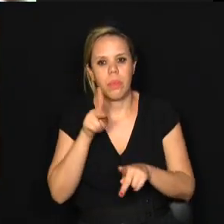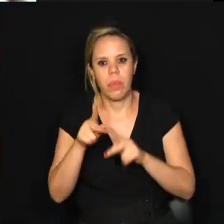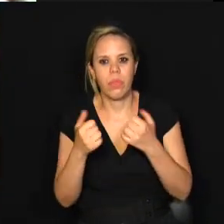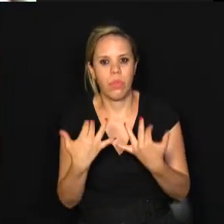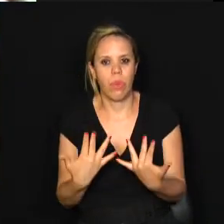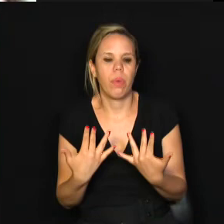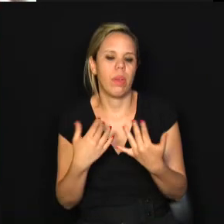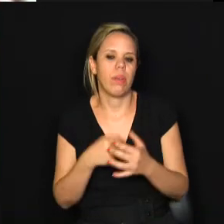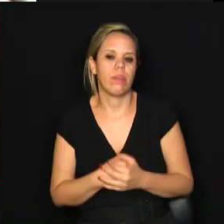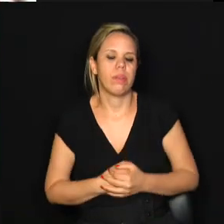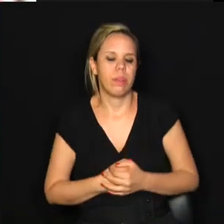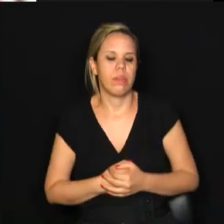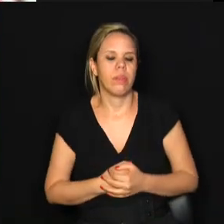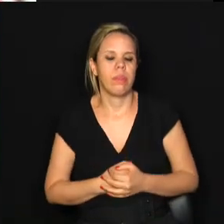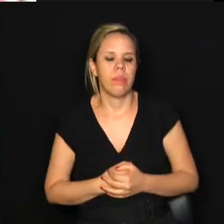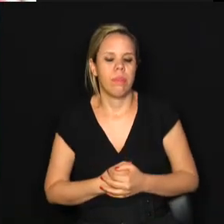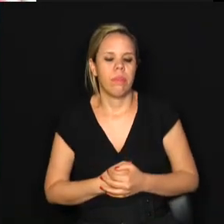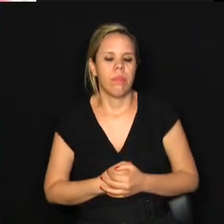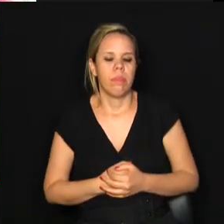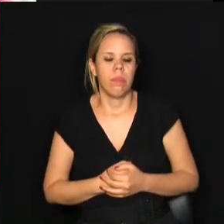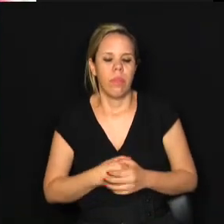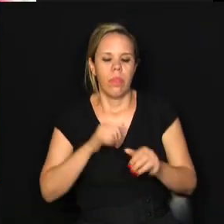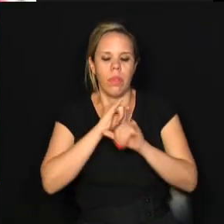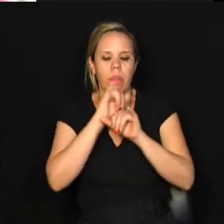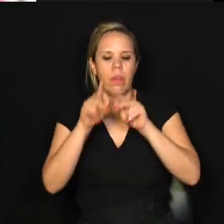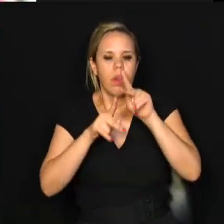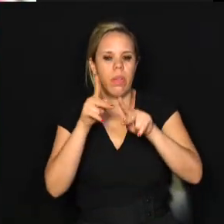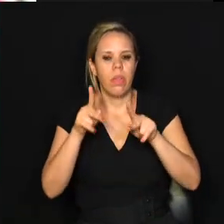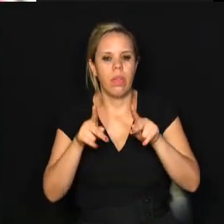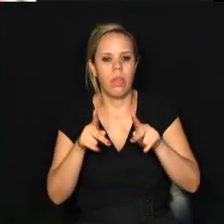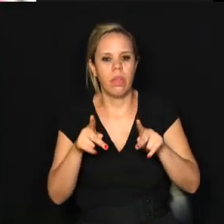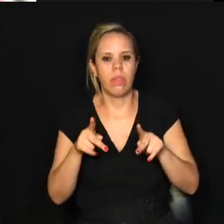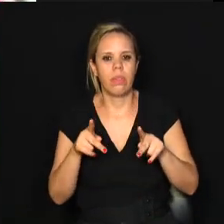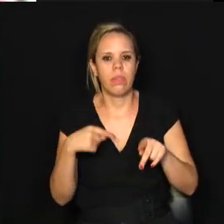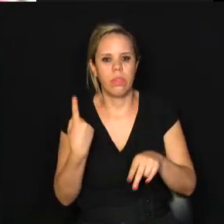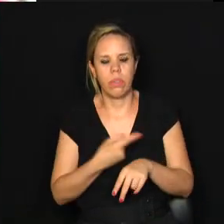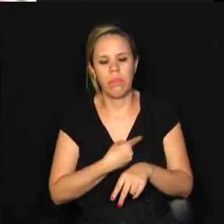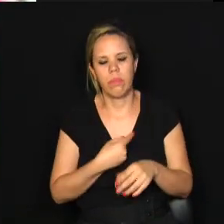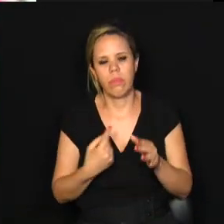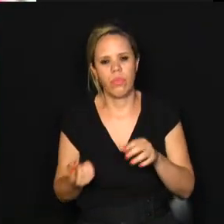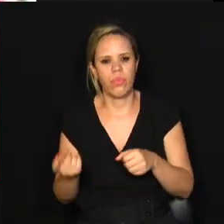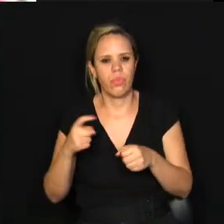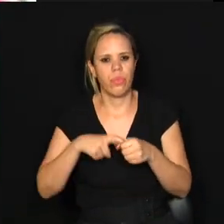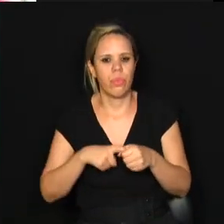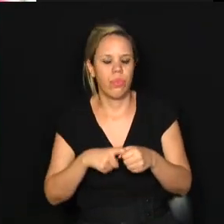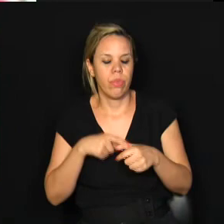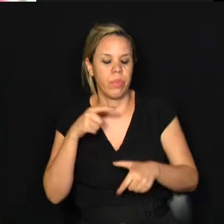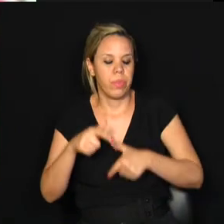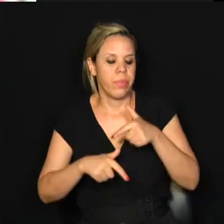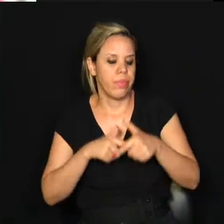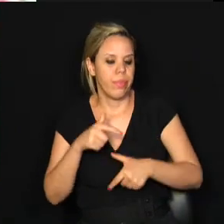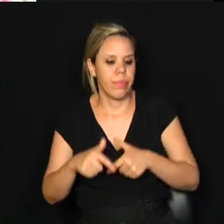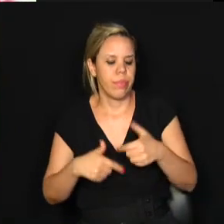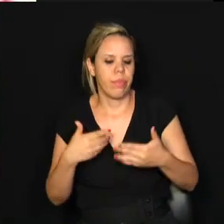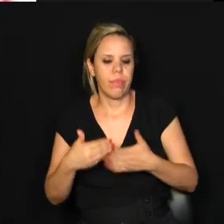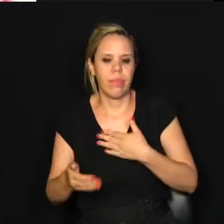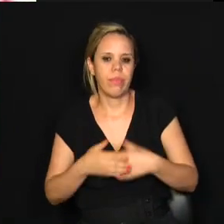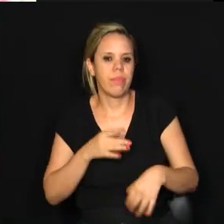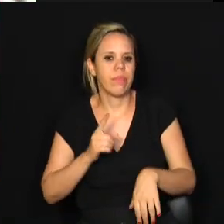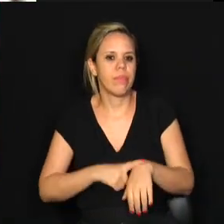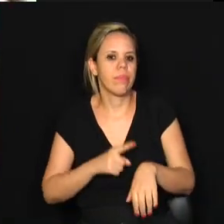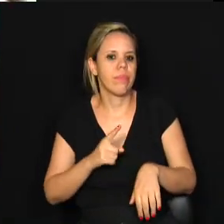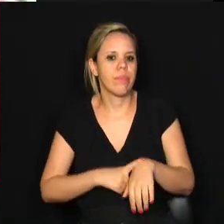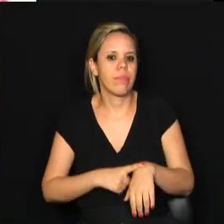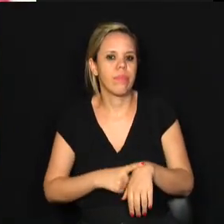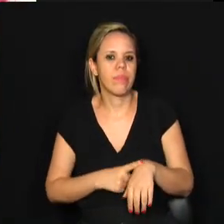população e dizer para todos que nós estamos dispostos a voltar a trabalhar a qualquer momento. A partir